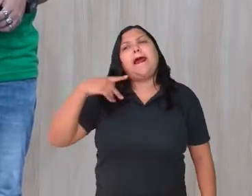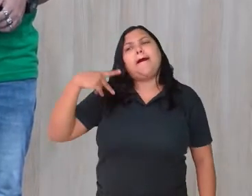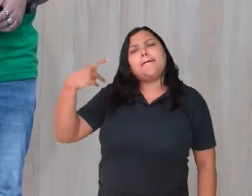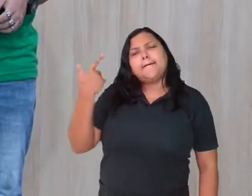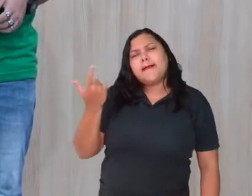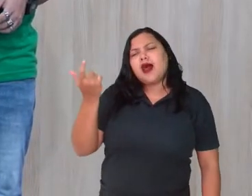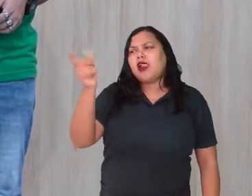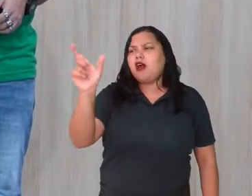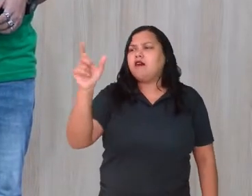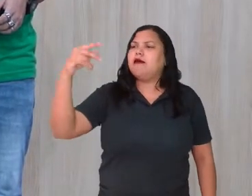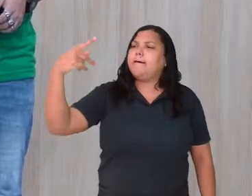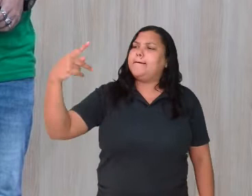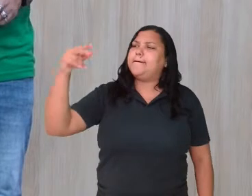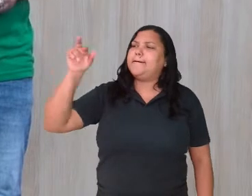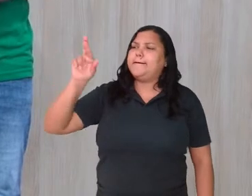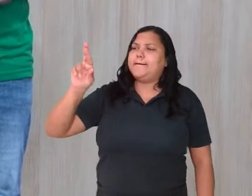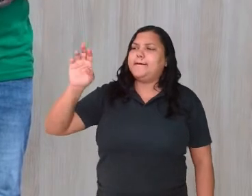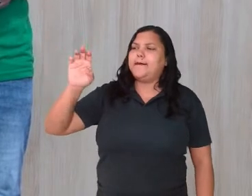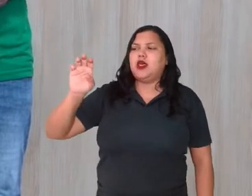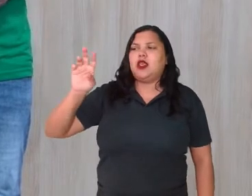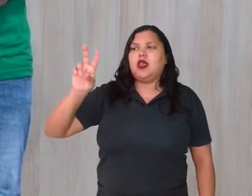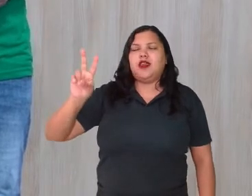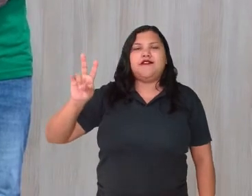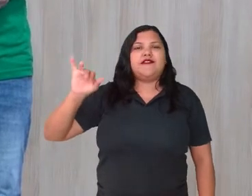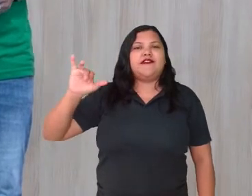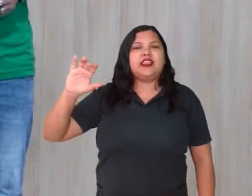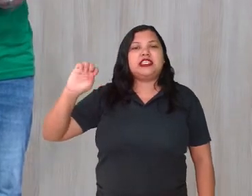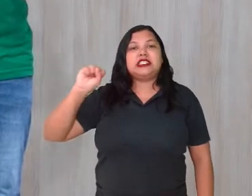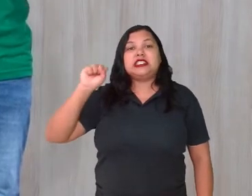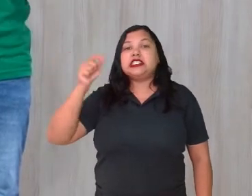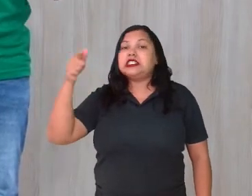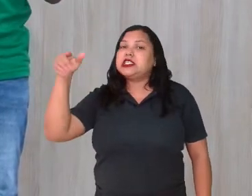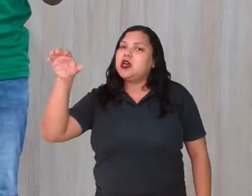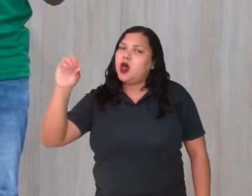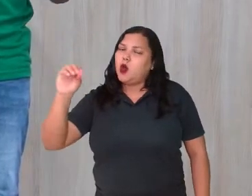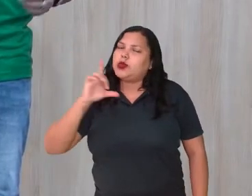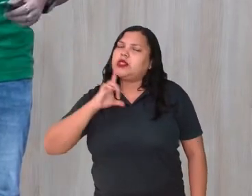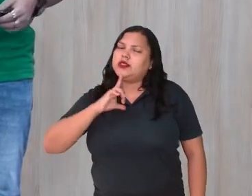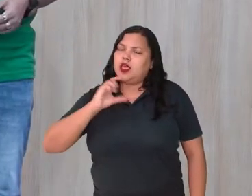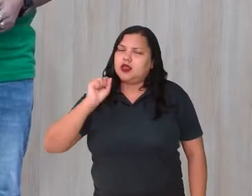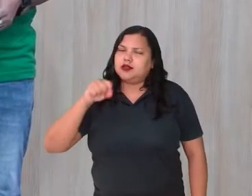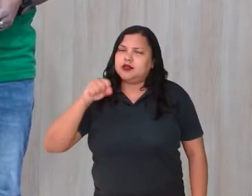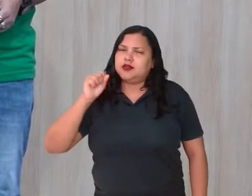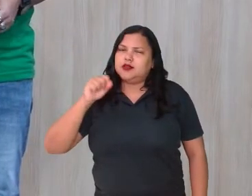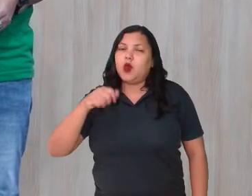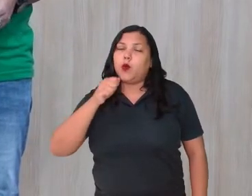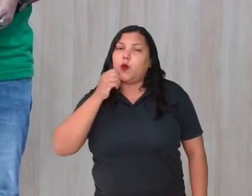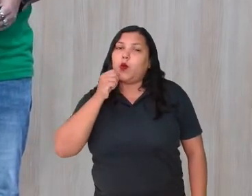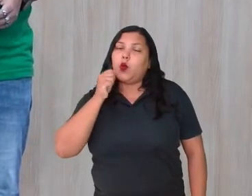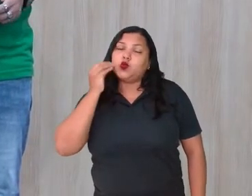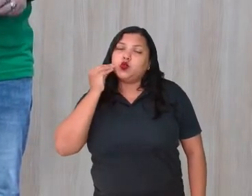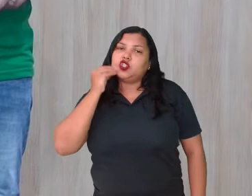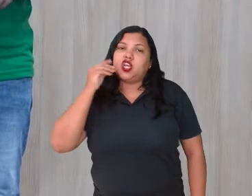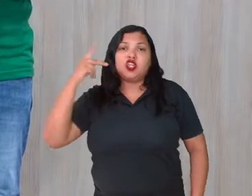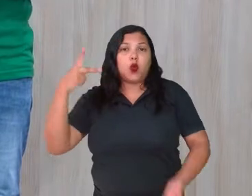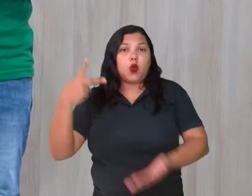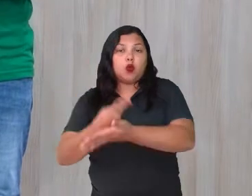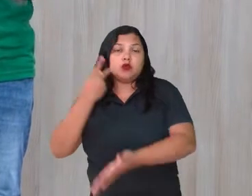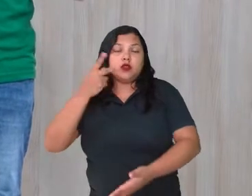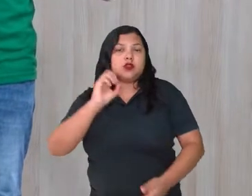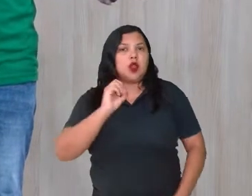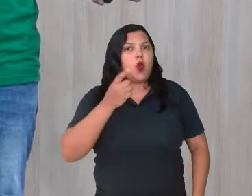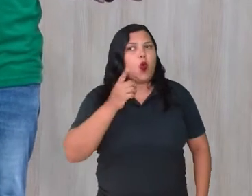previsão do tempo para a gente tem mais chance de acontecer uma coisa ou outra, mas também existe a possibilidade de uma coisa